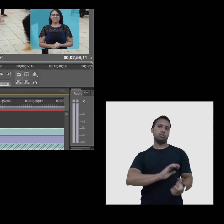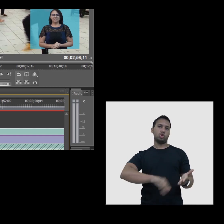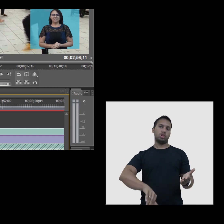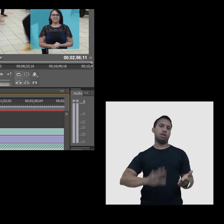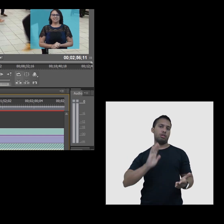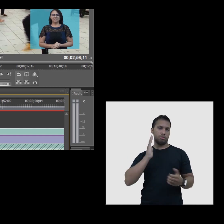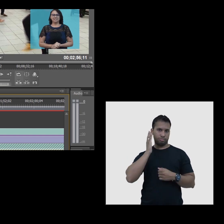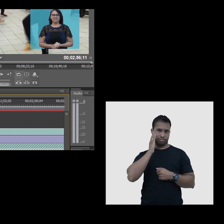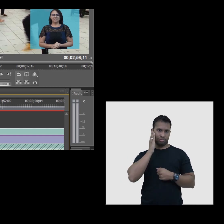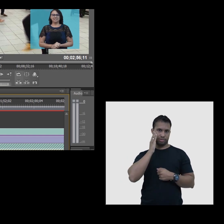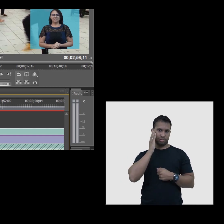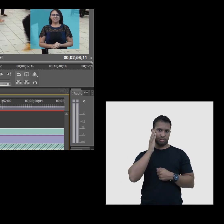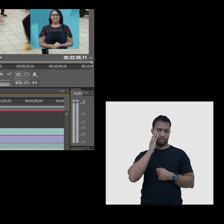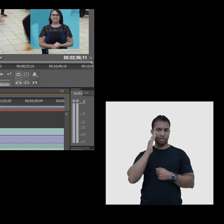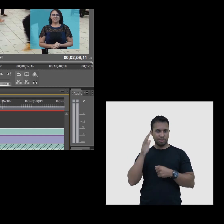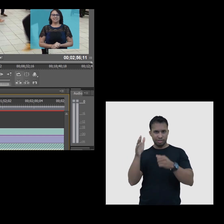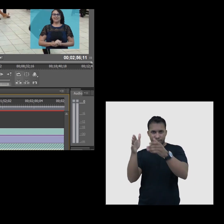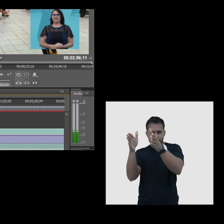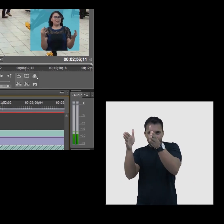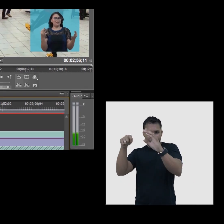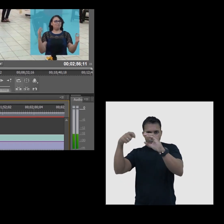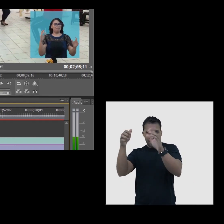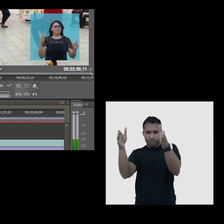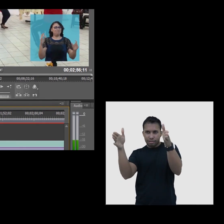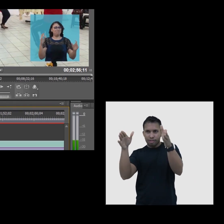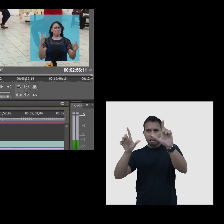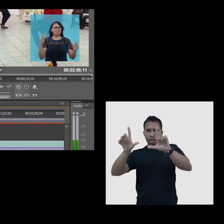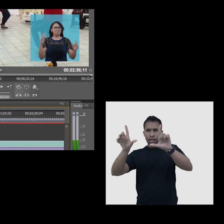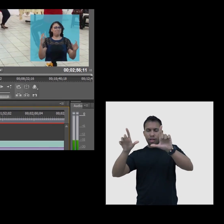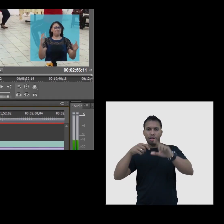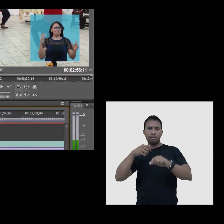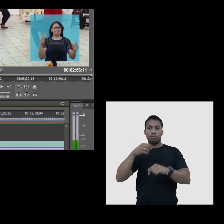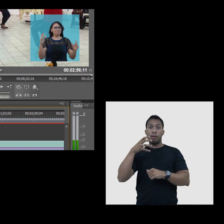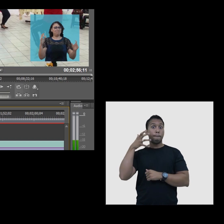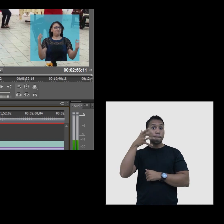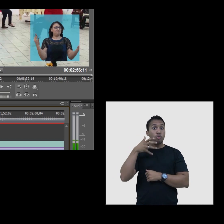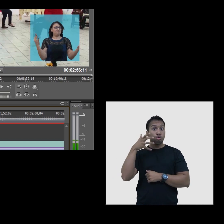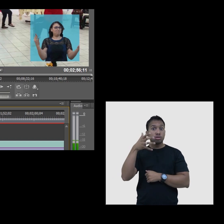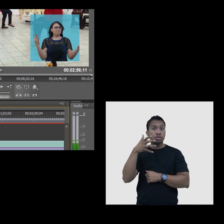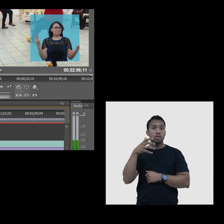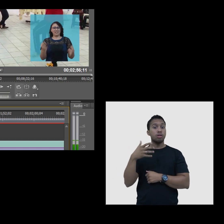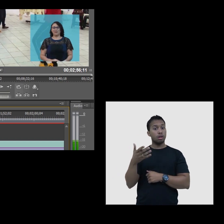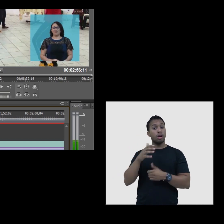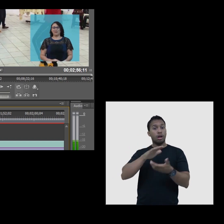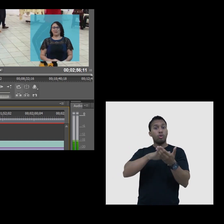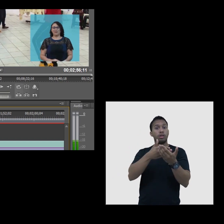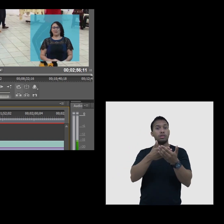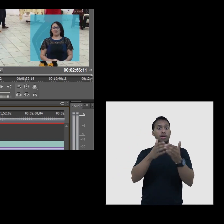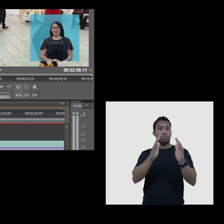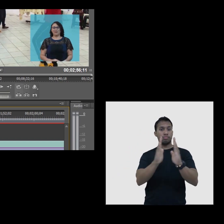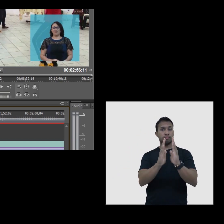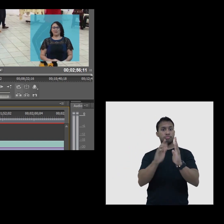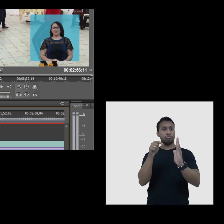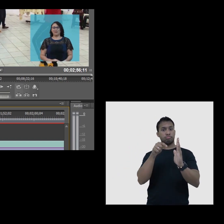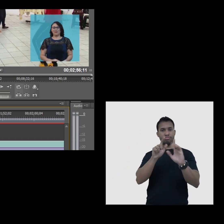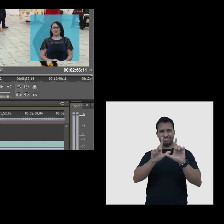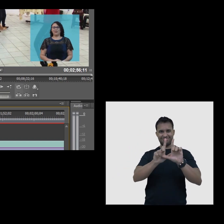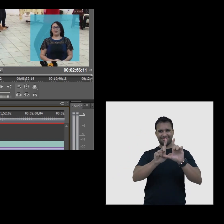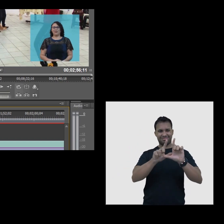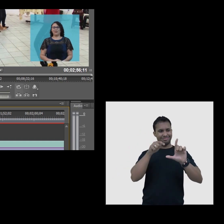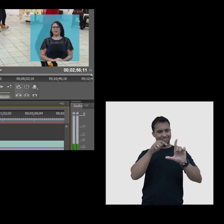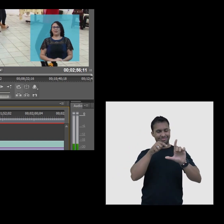tirar a janela de interpretação daqui. Então, nesse ponto onde o intérprete encerra a sinalização dessa fala do narrador,